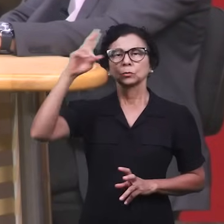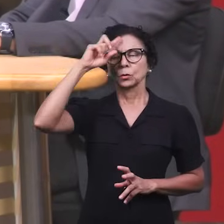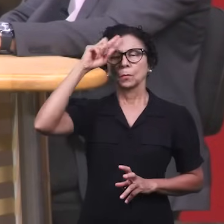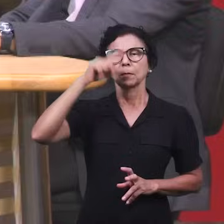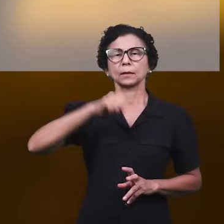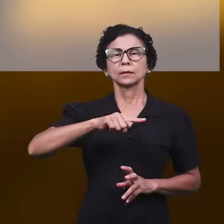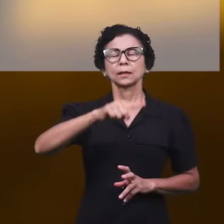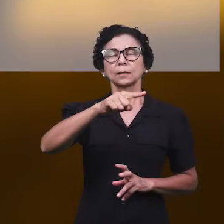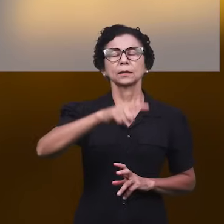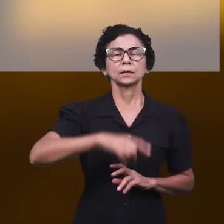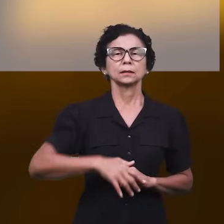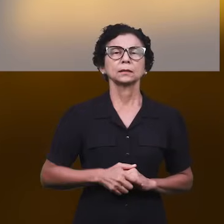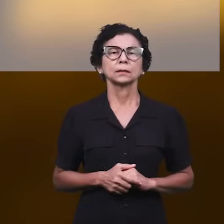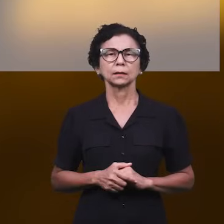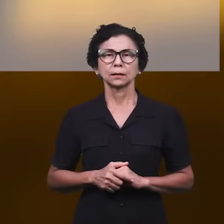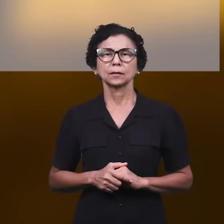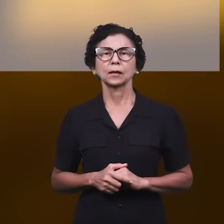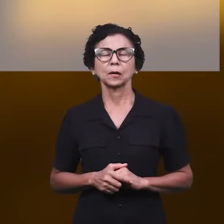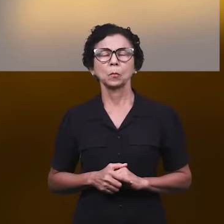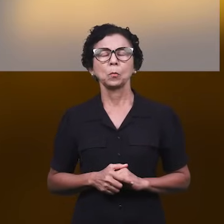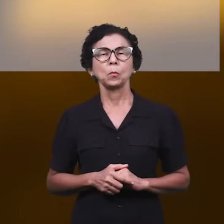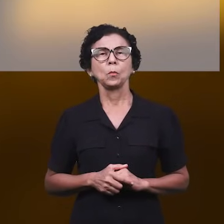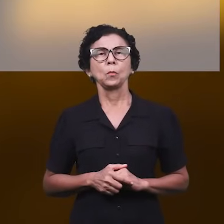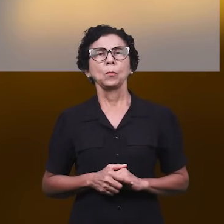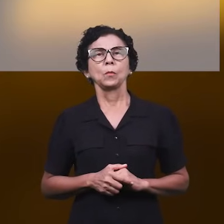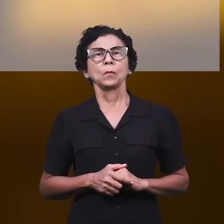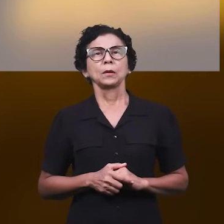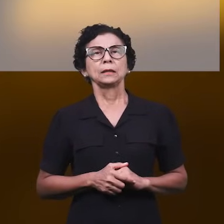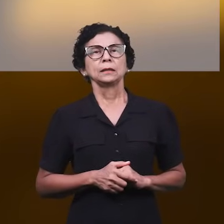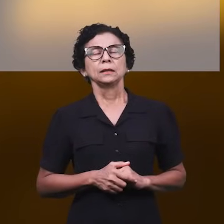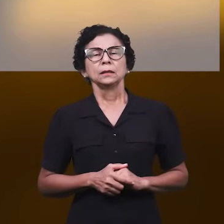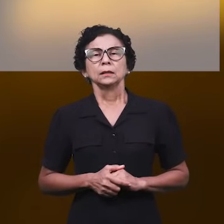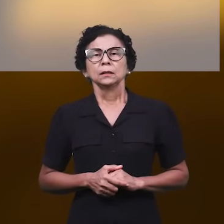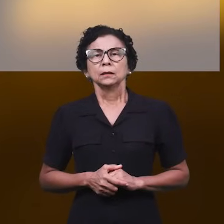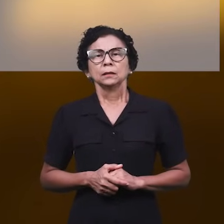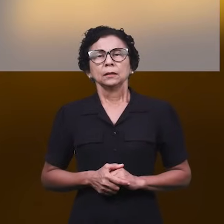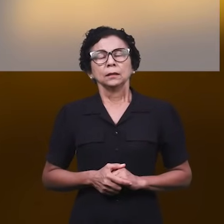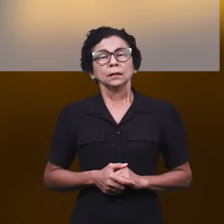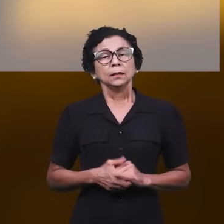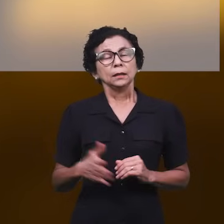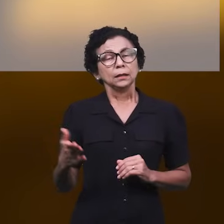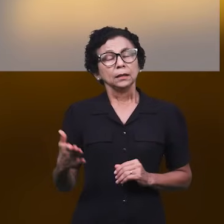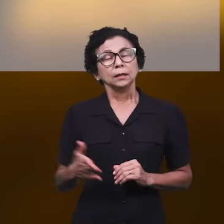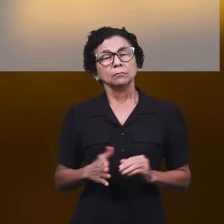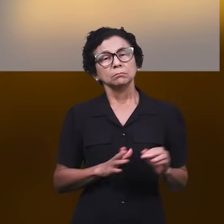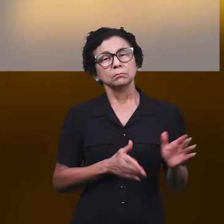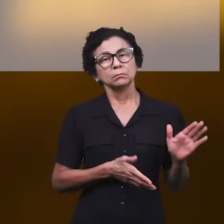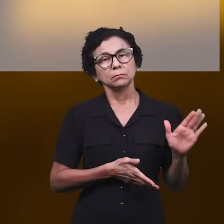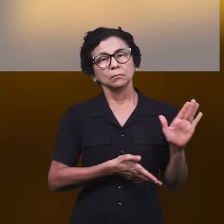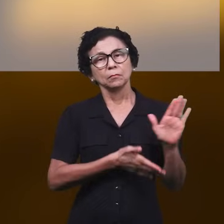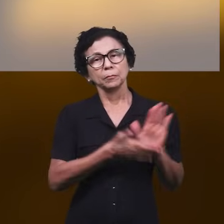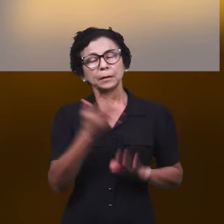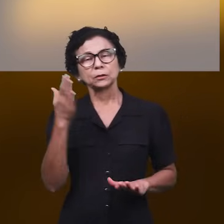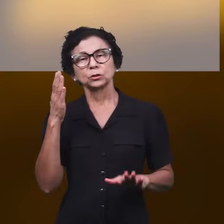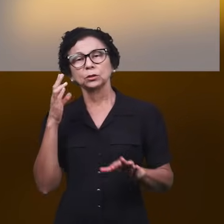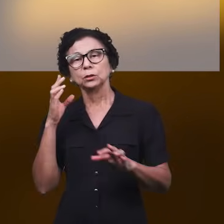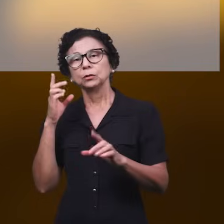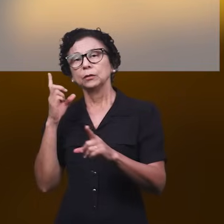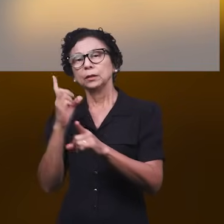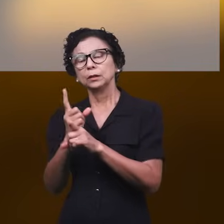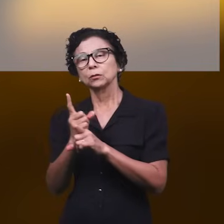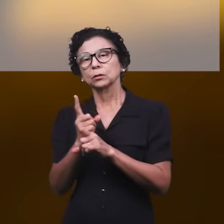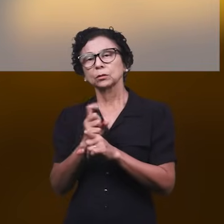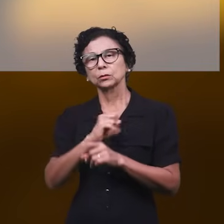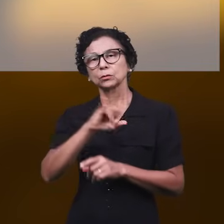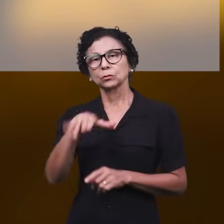justamente diz assim e partindo dali encontrou a jonadab filho de recab que lhe vinha o encontro o cons saldou e lhe disse